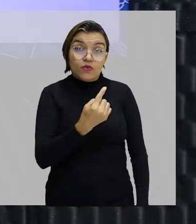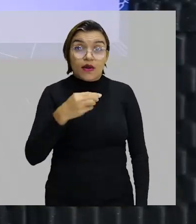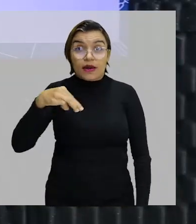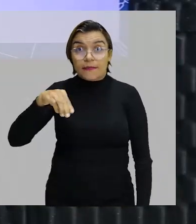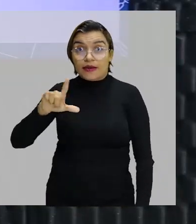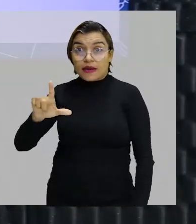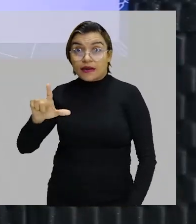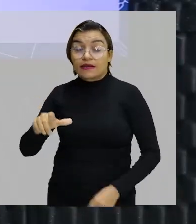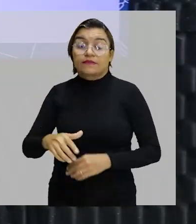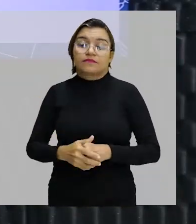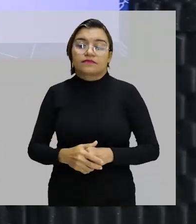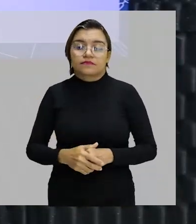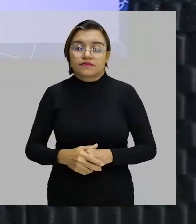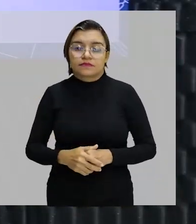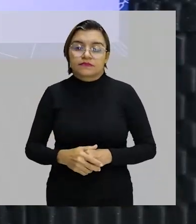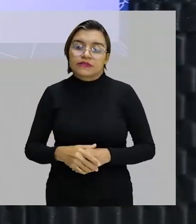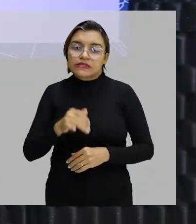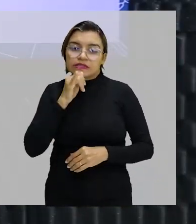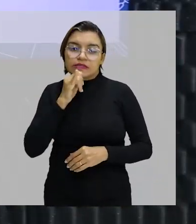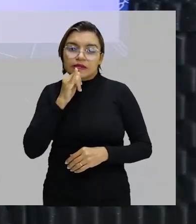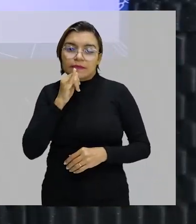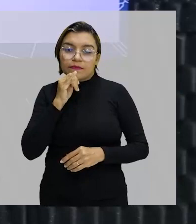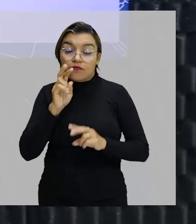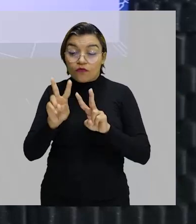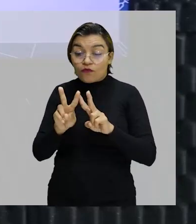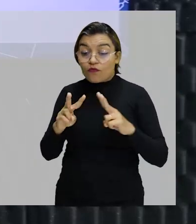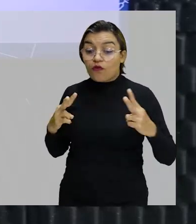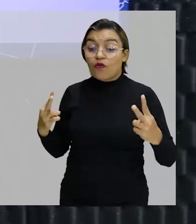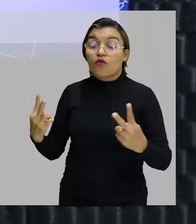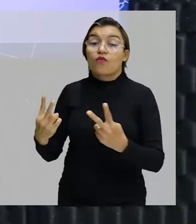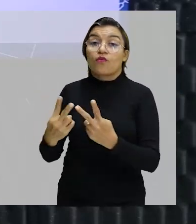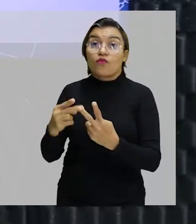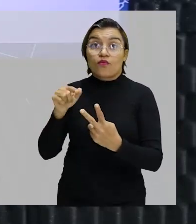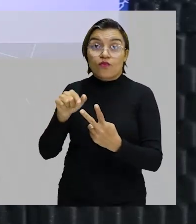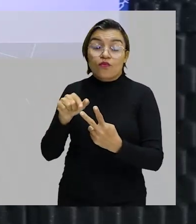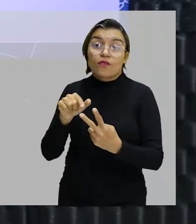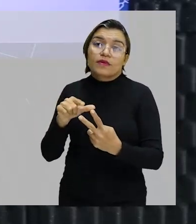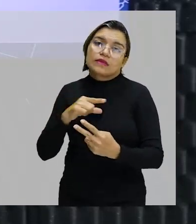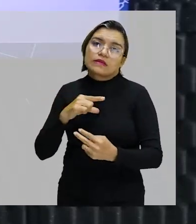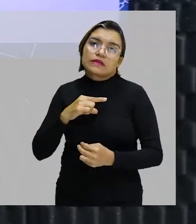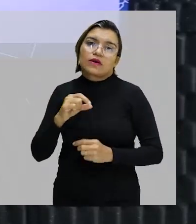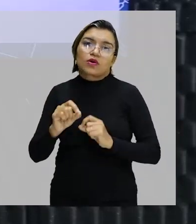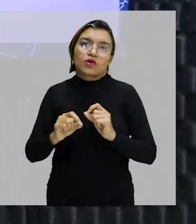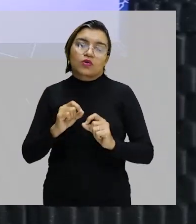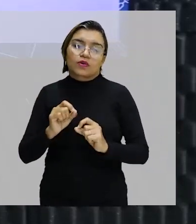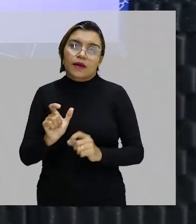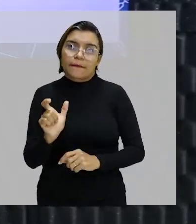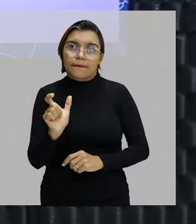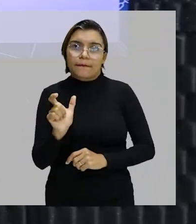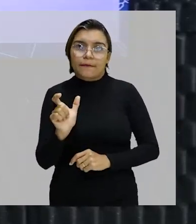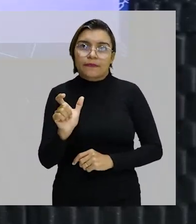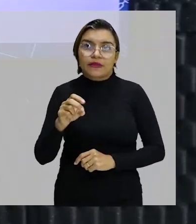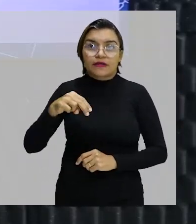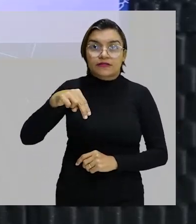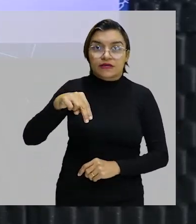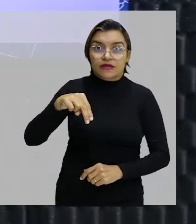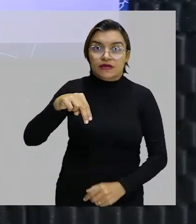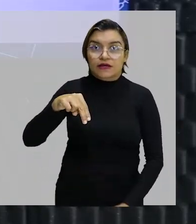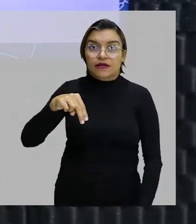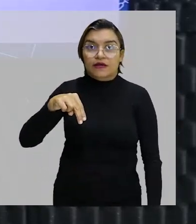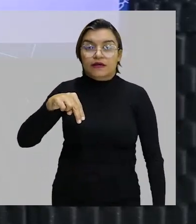mililitros. Quando se fala de volume, normalmente aparece essa expressão,